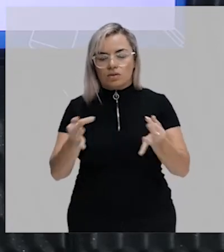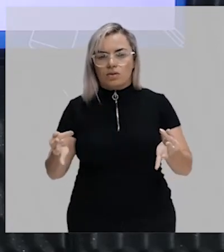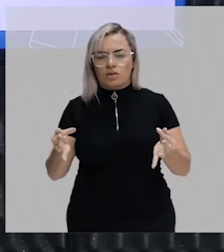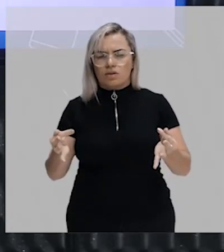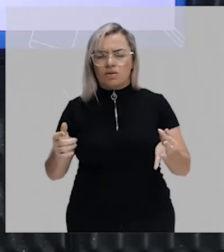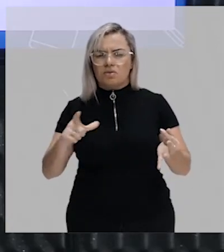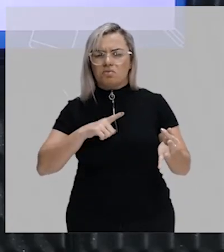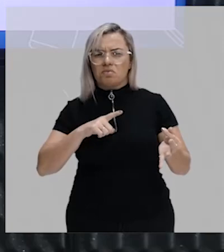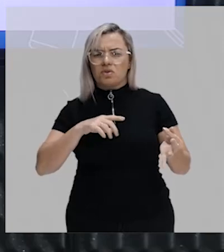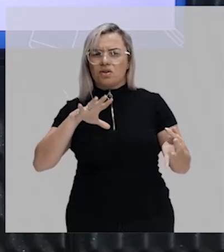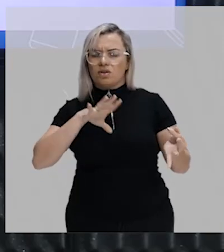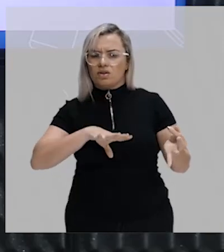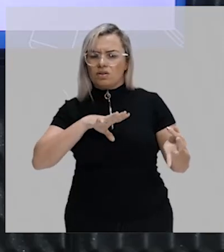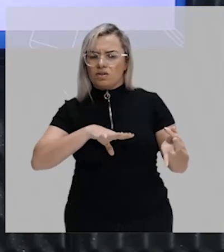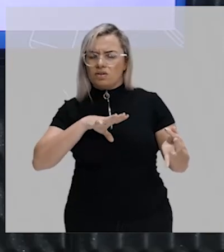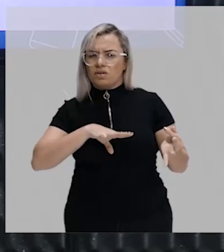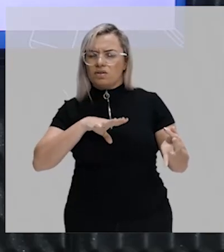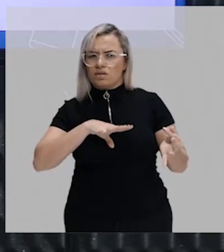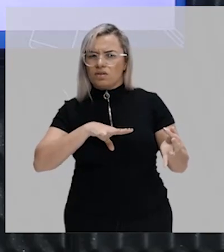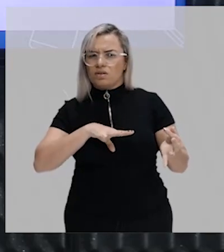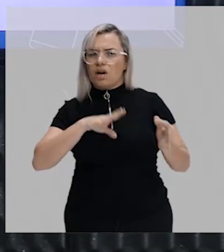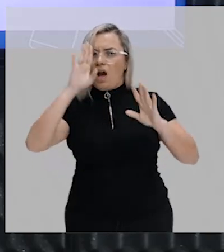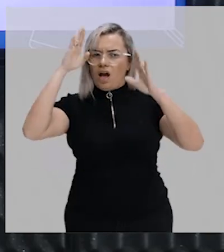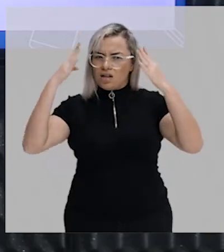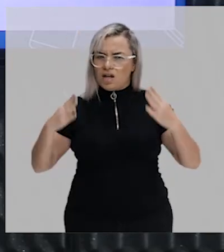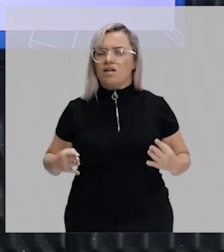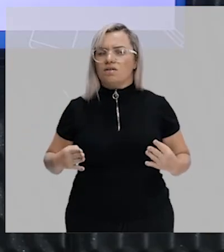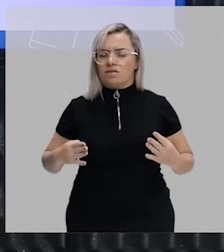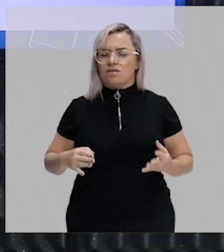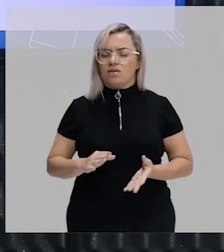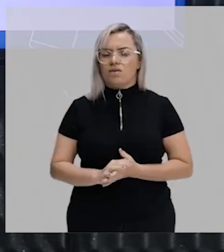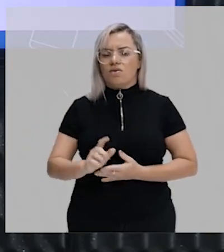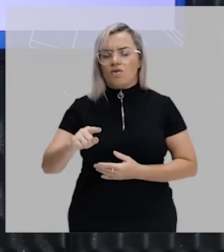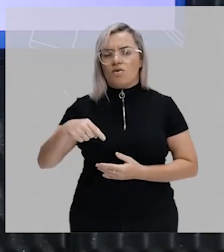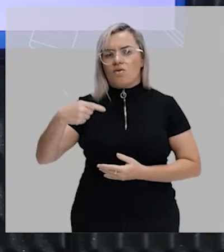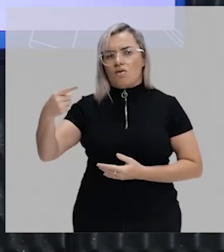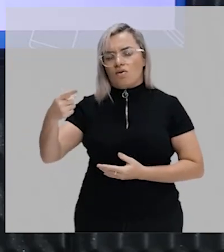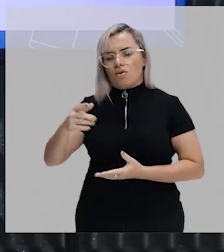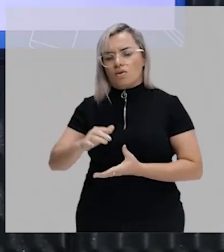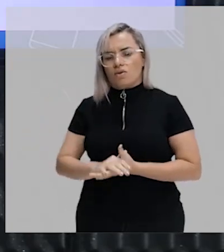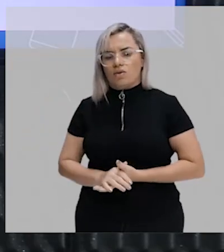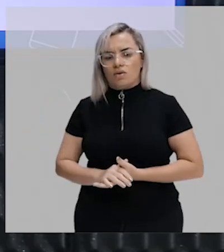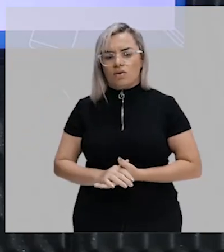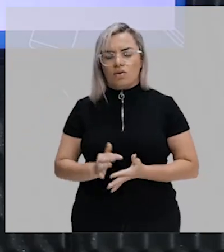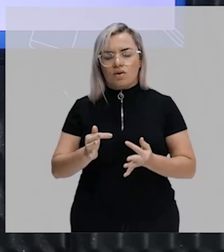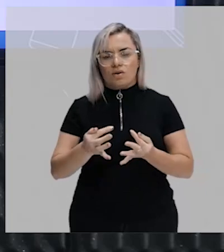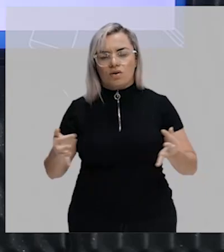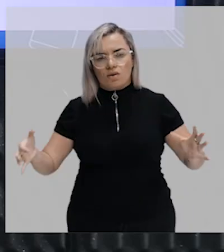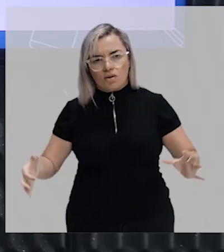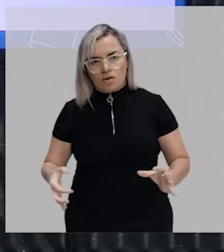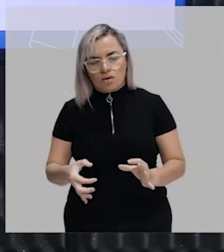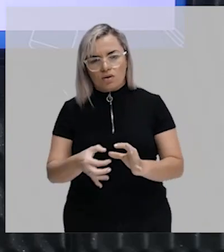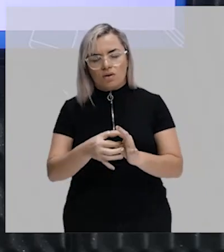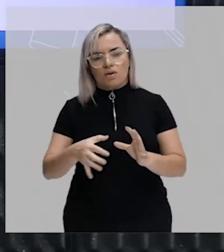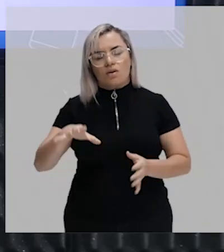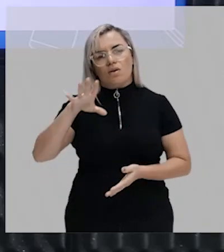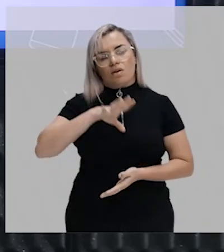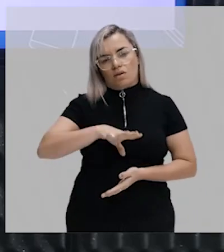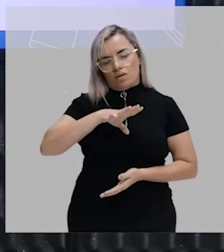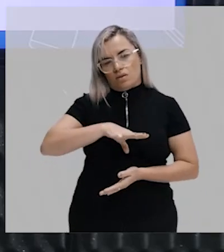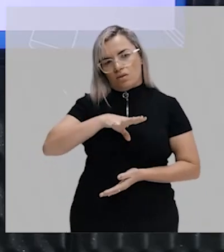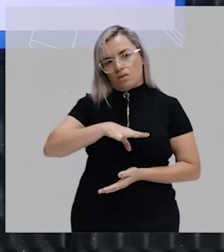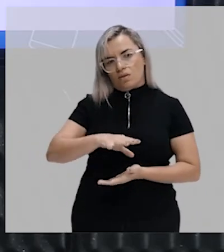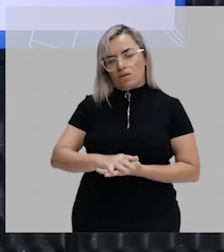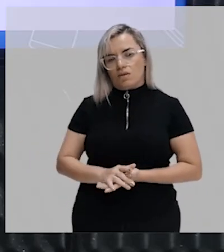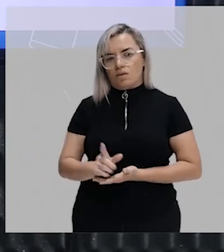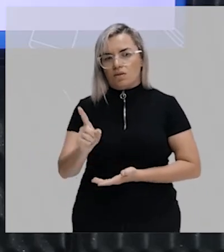Já é um ponto para vocês analisarem. Uma outra situação, as conjunções subordinadas em português, elas